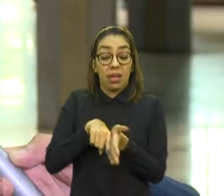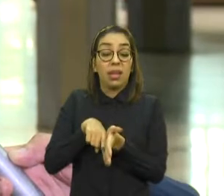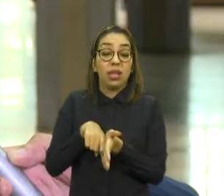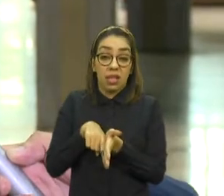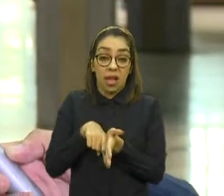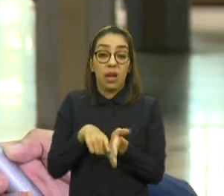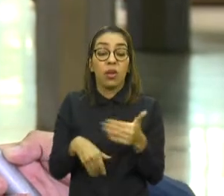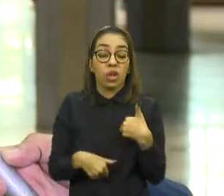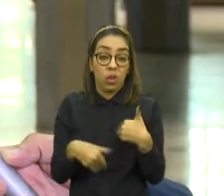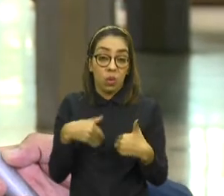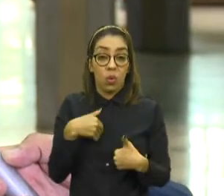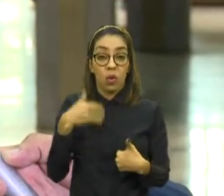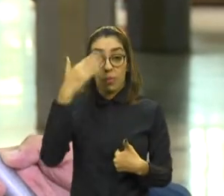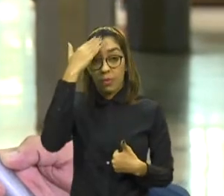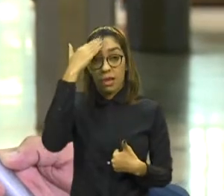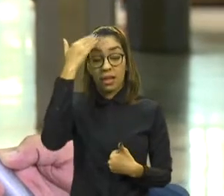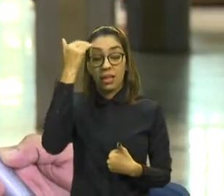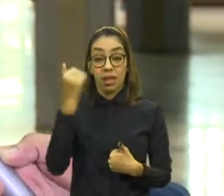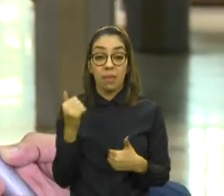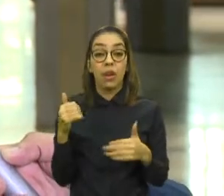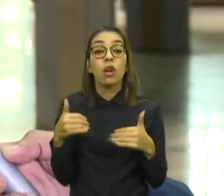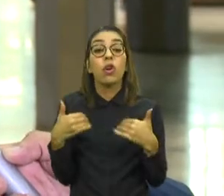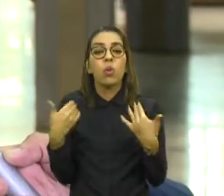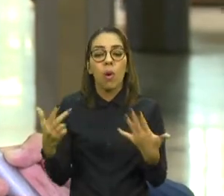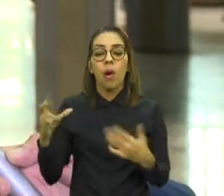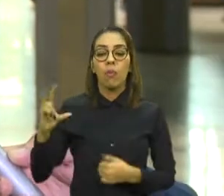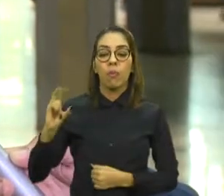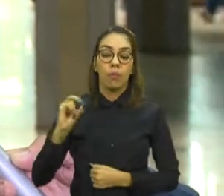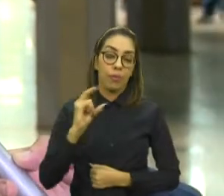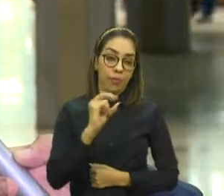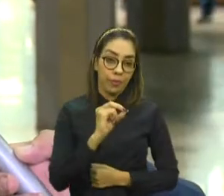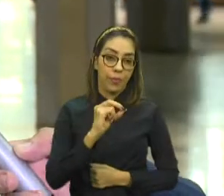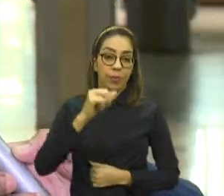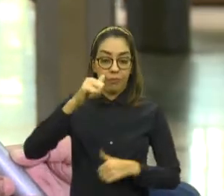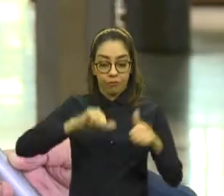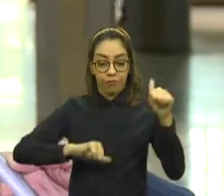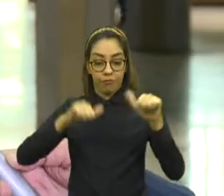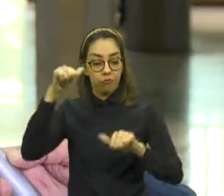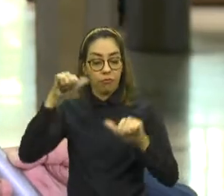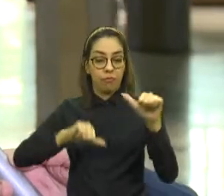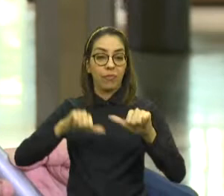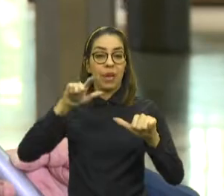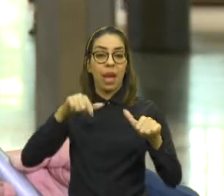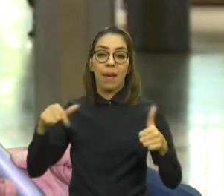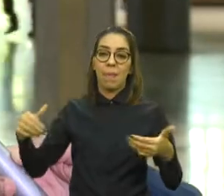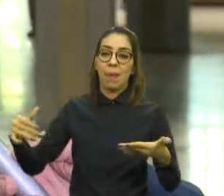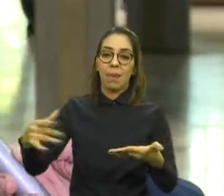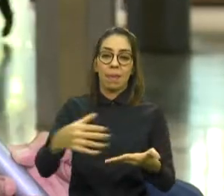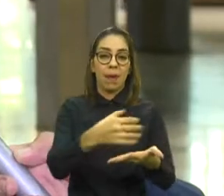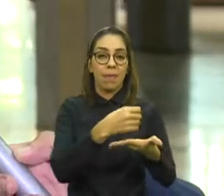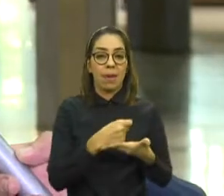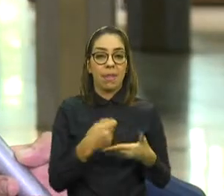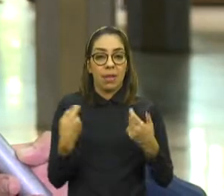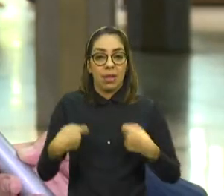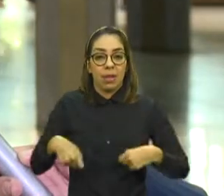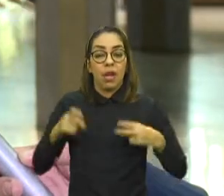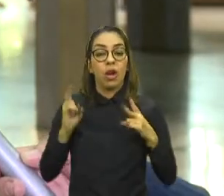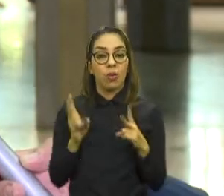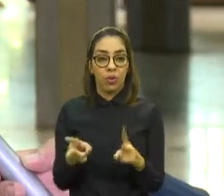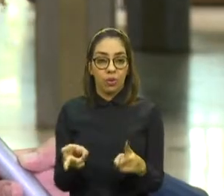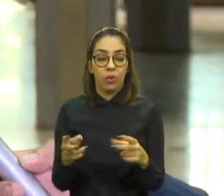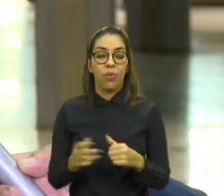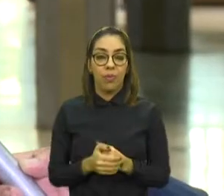síndromes respiratórias. E esse tipo de monitoramento, testagem em massa, ela tem que realmente continuar, que é uma das lições